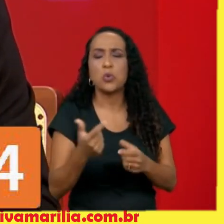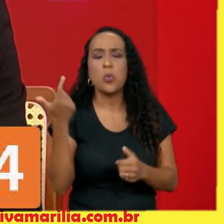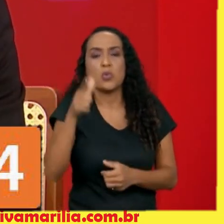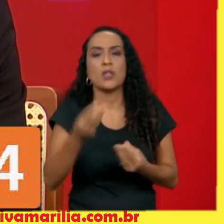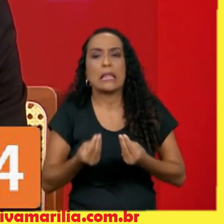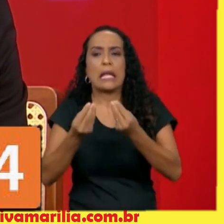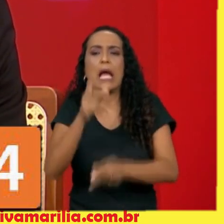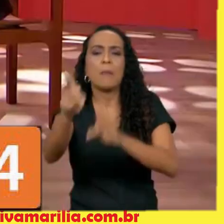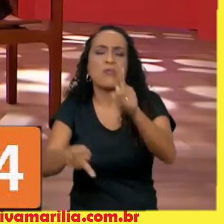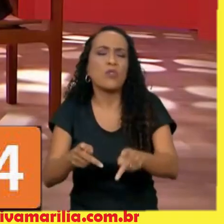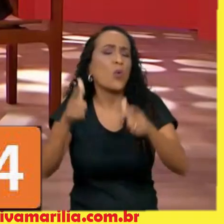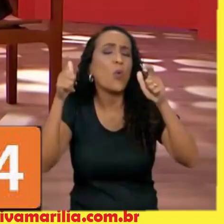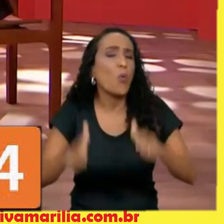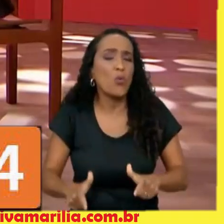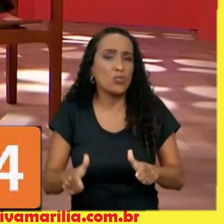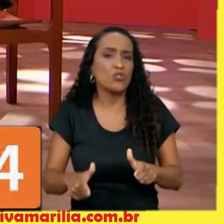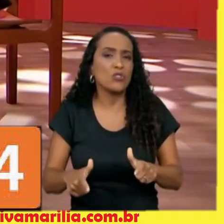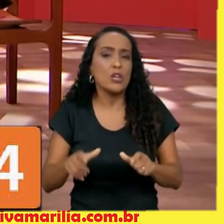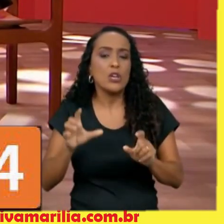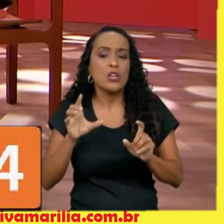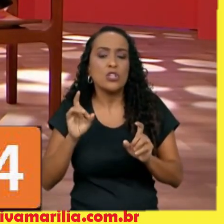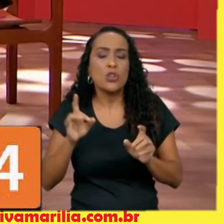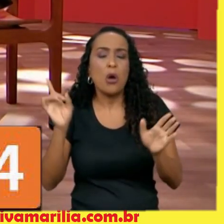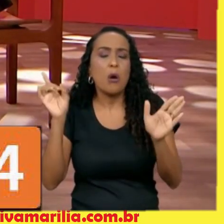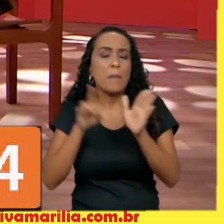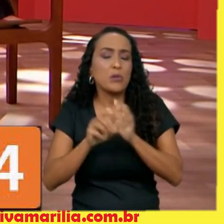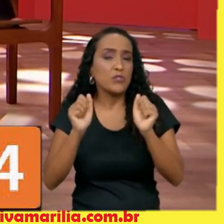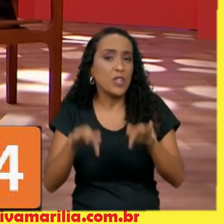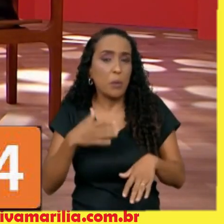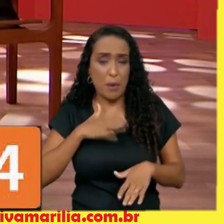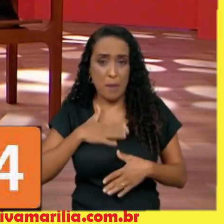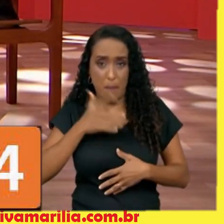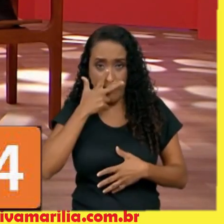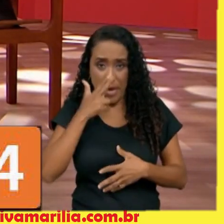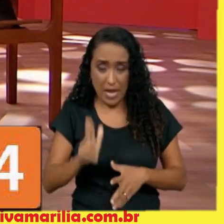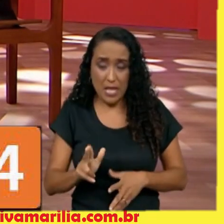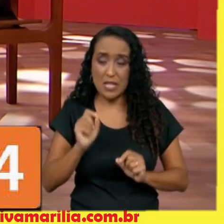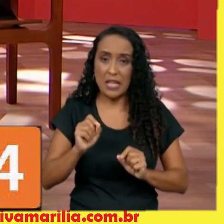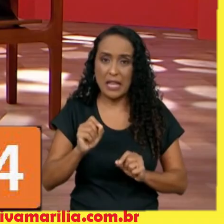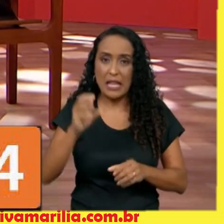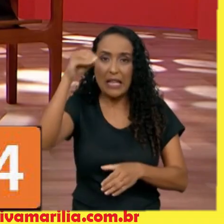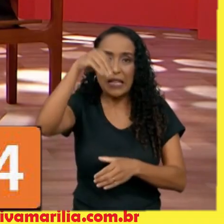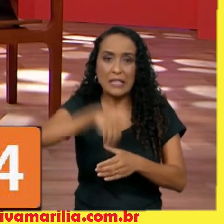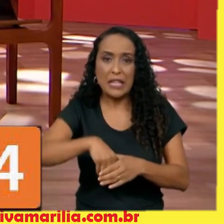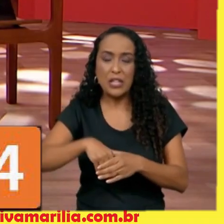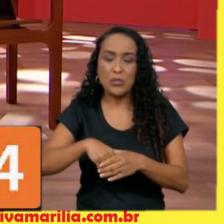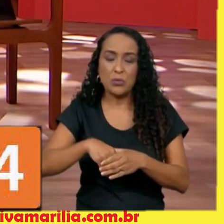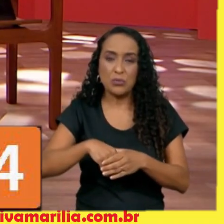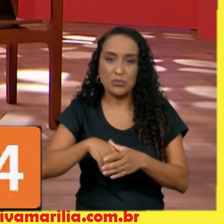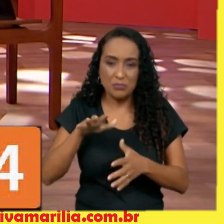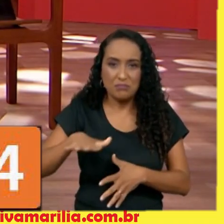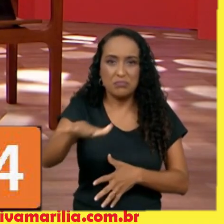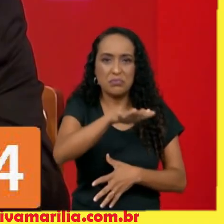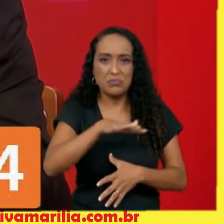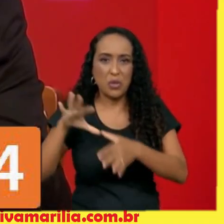pessoas. Onde está isso? Porque, só para terminar a pergunta, a mim parece que dentro desse frame que você coloca,